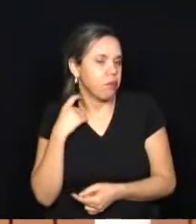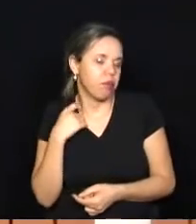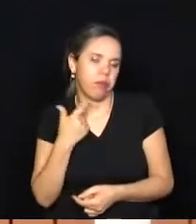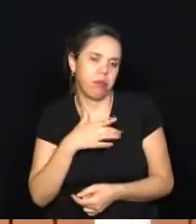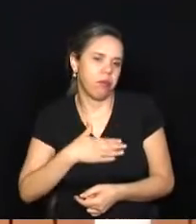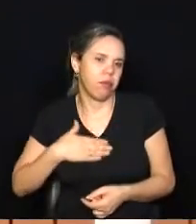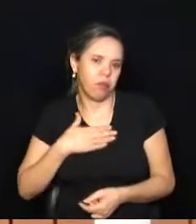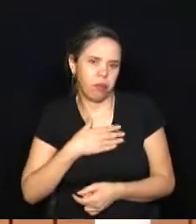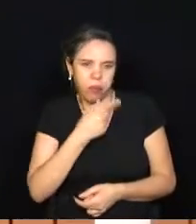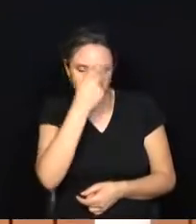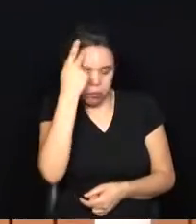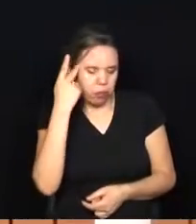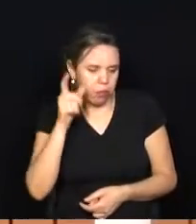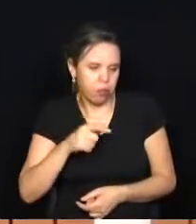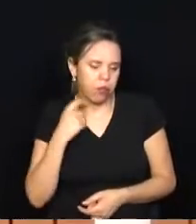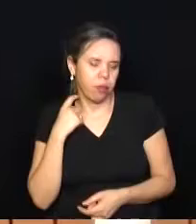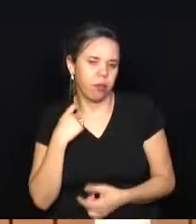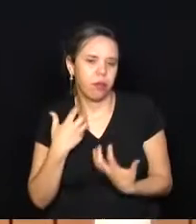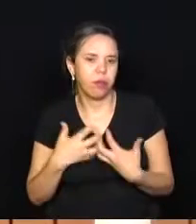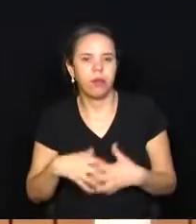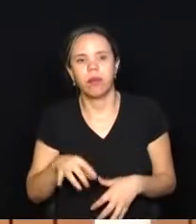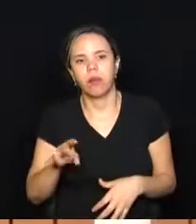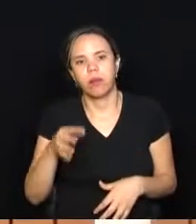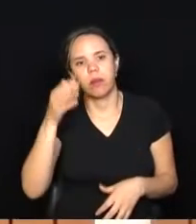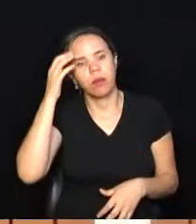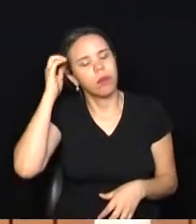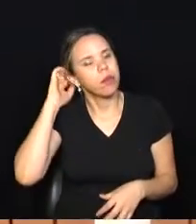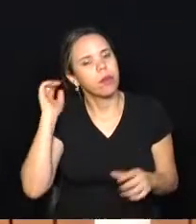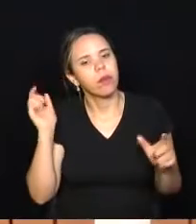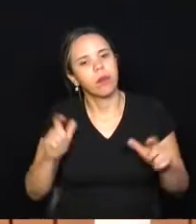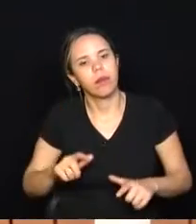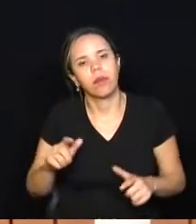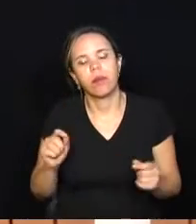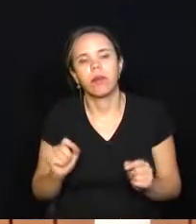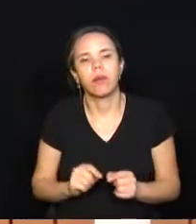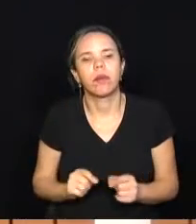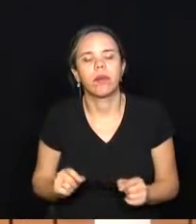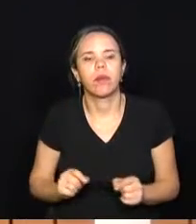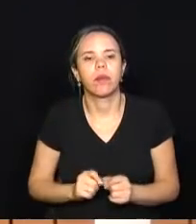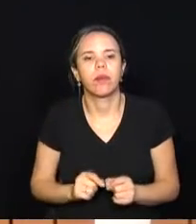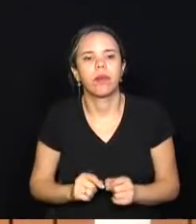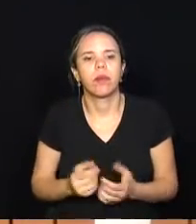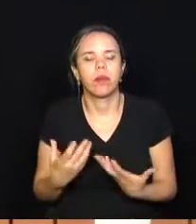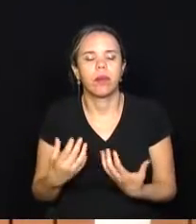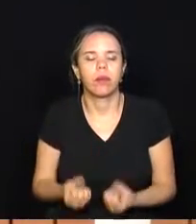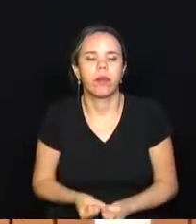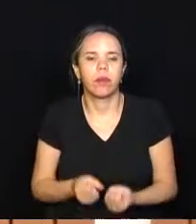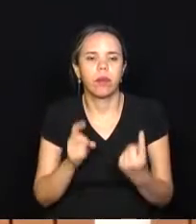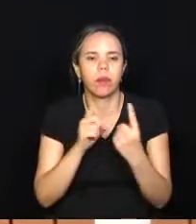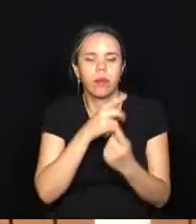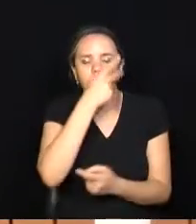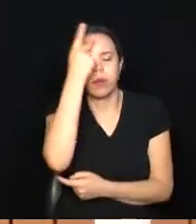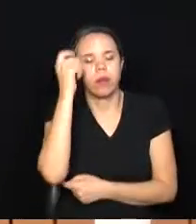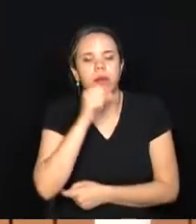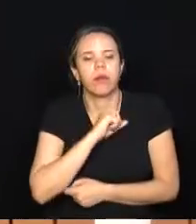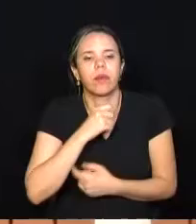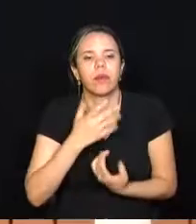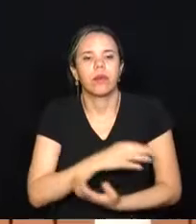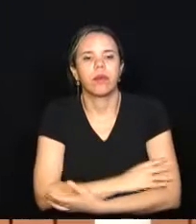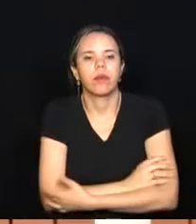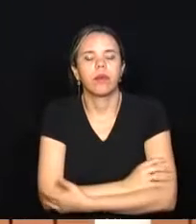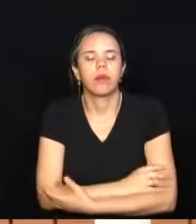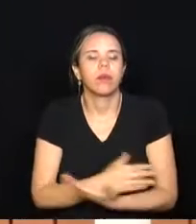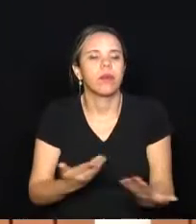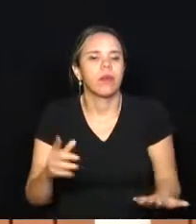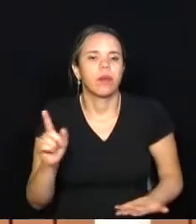bem-estar do indivíduo. Pensava-se somente num lugar onde se acolhia idosos, né? E hoje